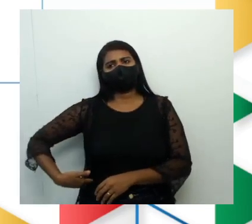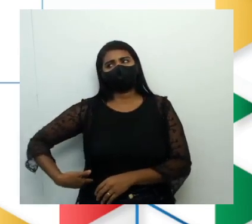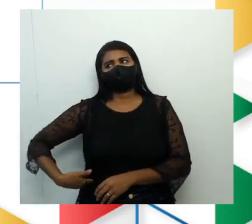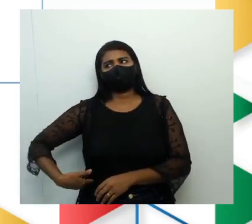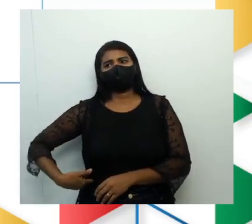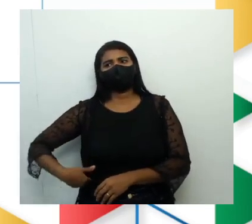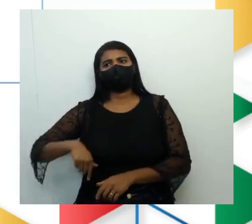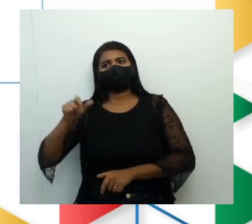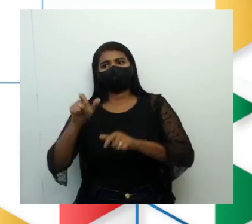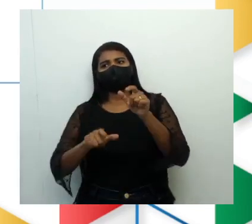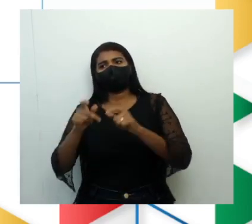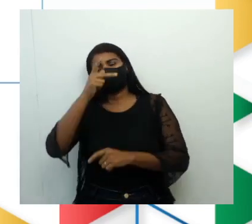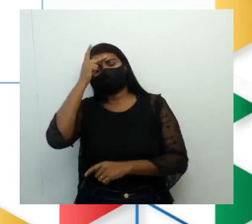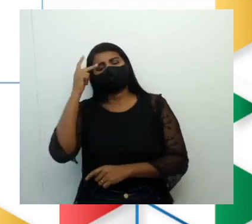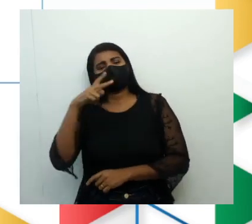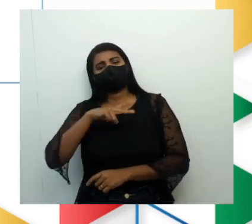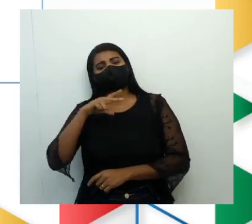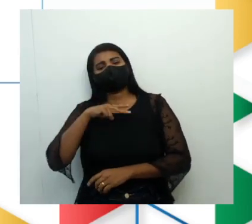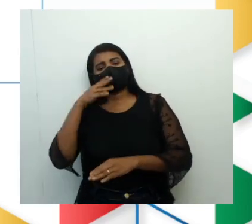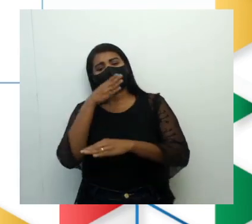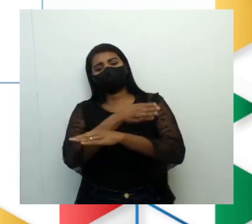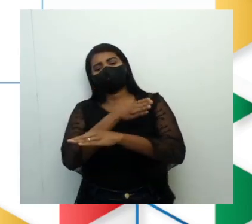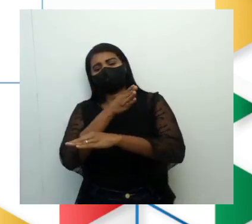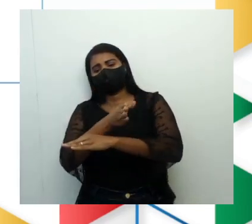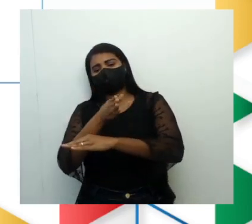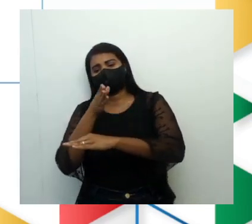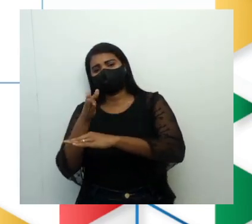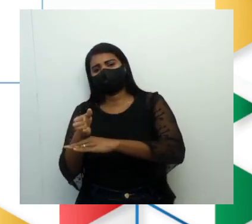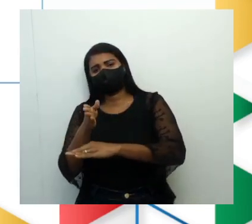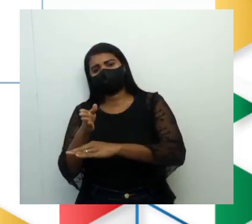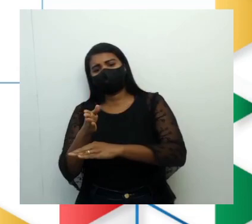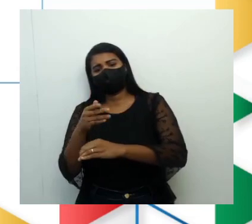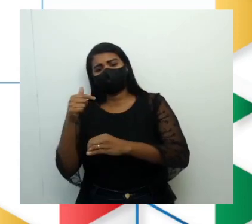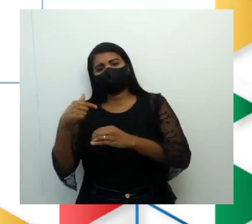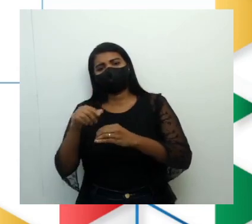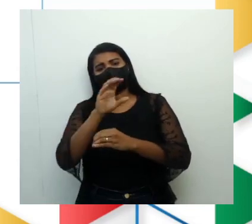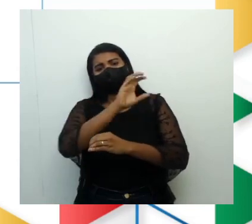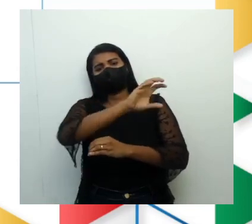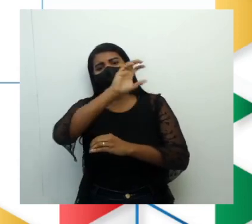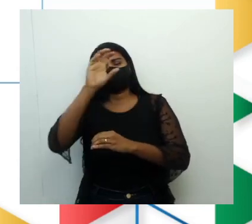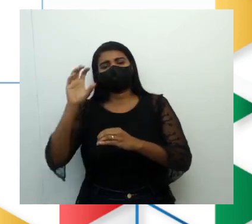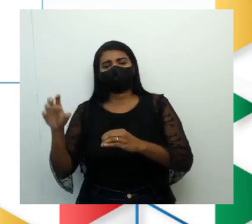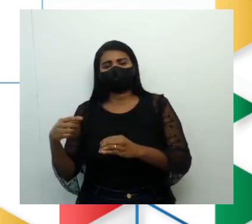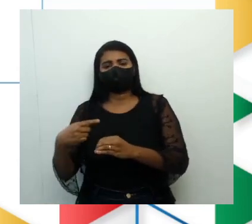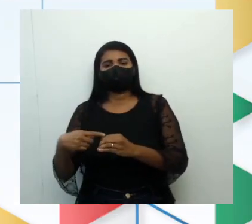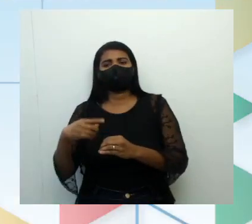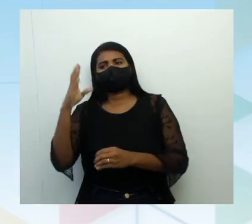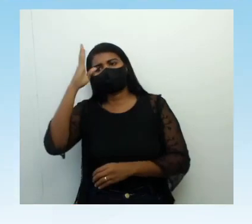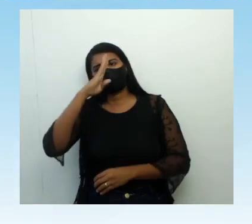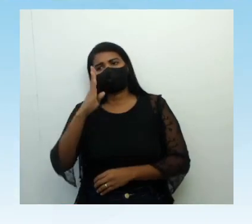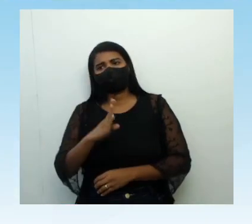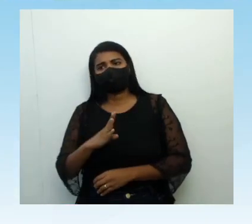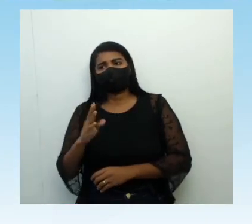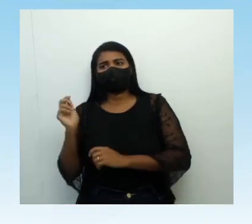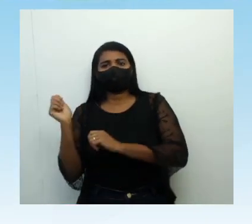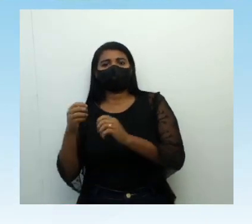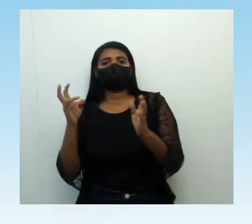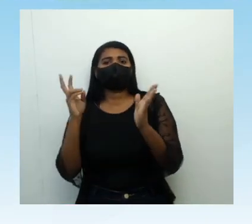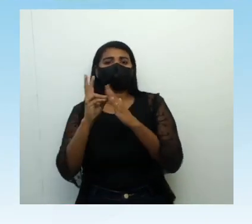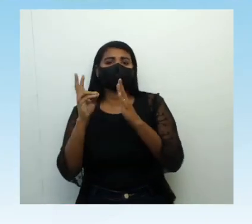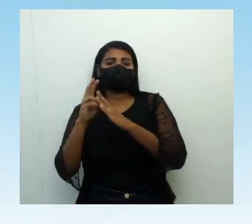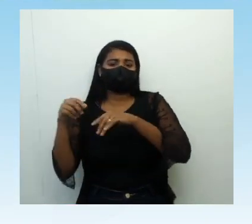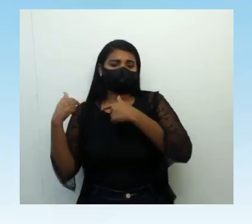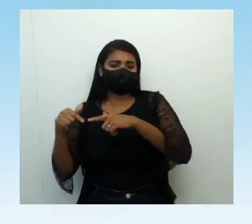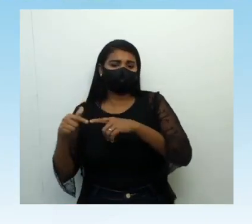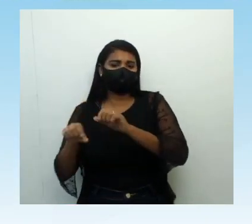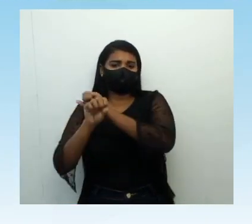são pessoas particulares que iam adentrar o interior do Brasil com o objetivo de capturar índios para o